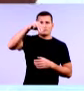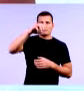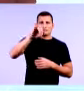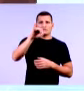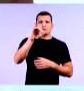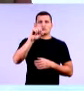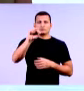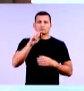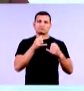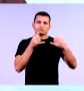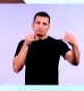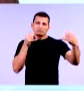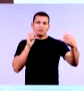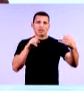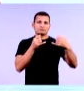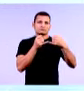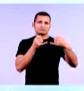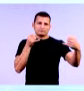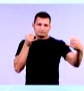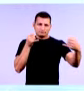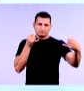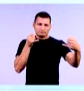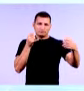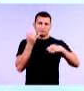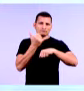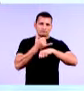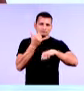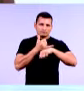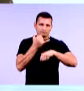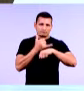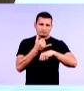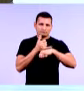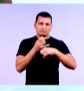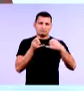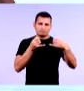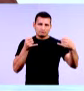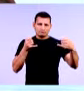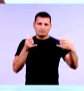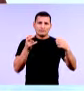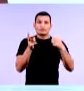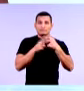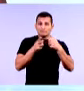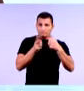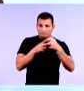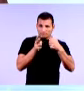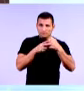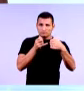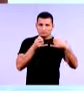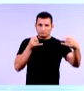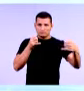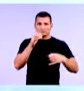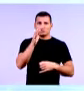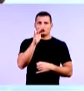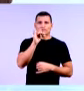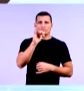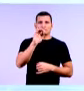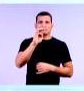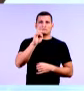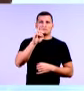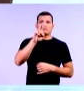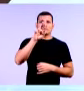cobre, são cabos metálicos, né? Vidro, fibra ótica, ok? Ar, no caso, você faz